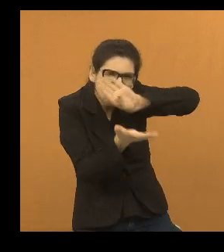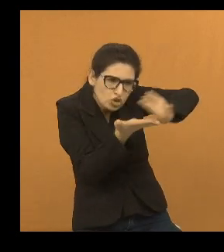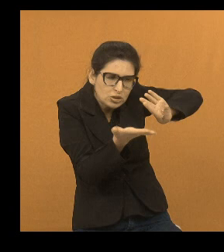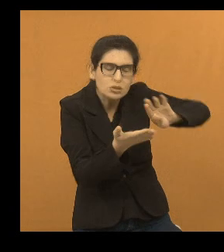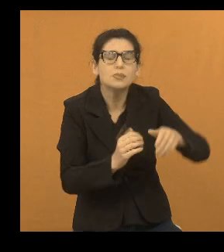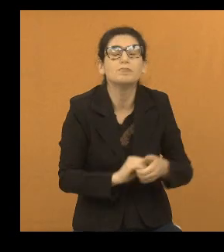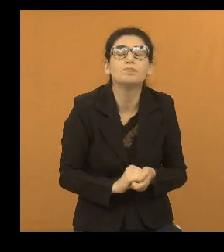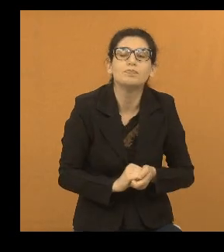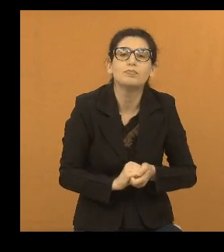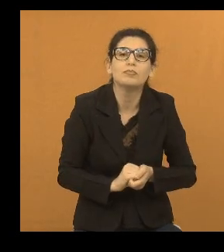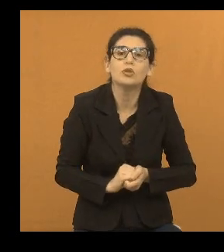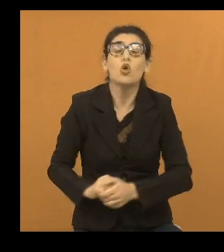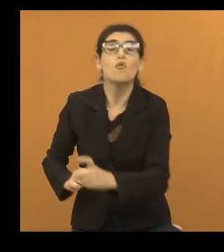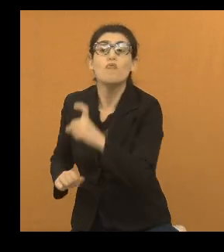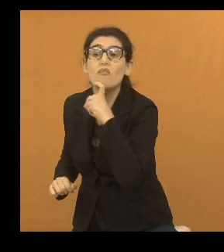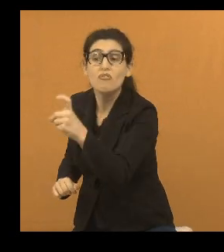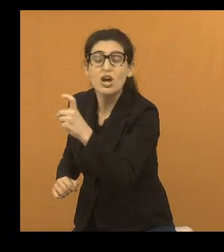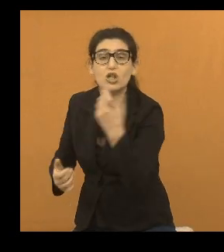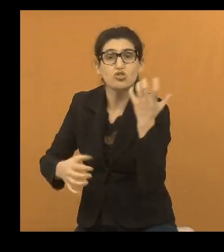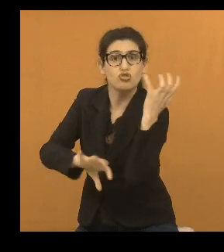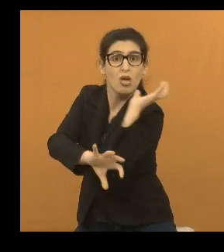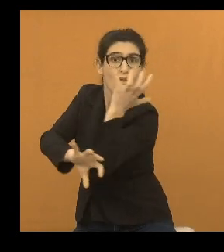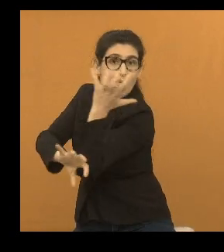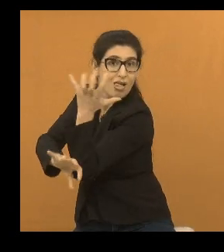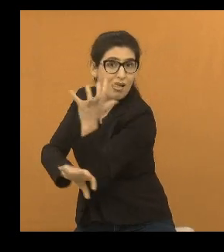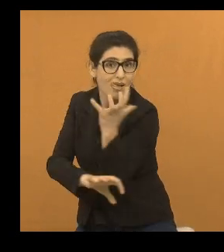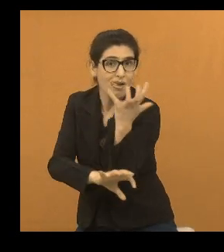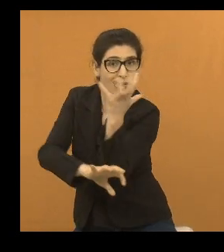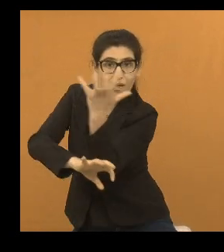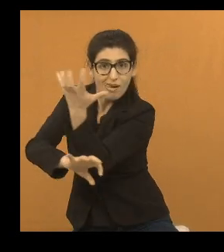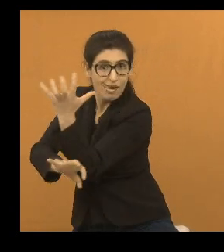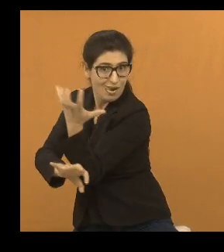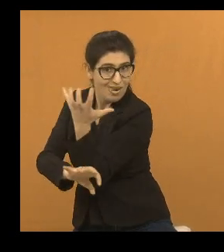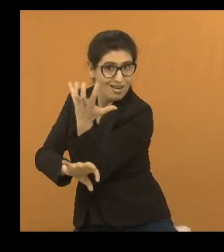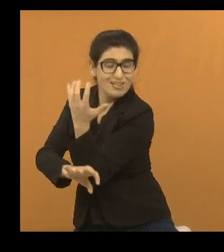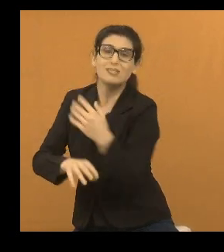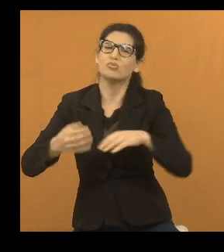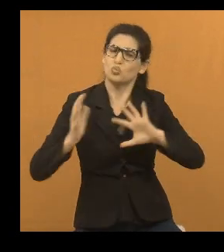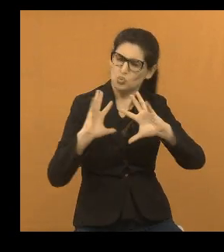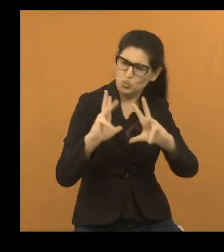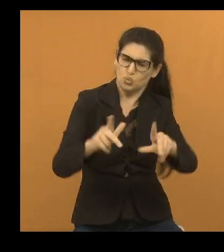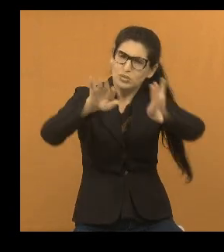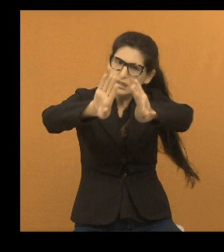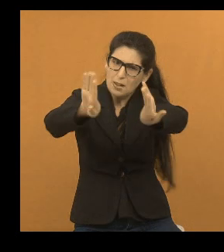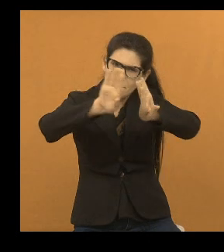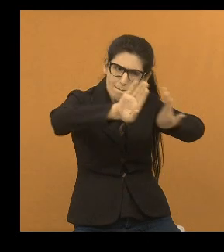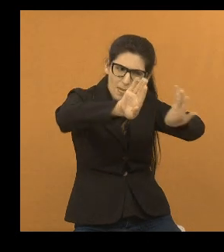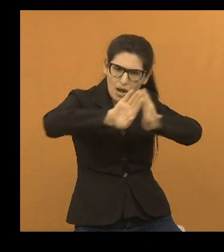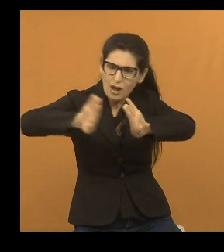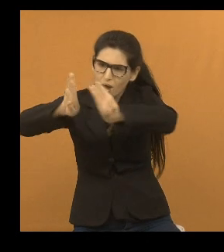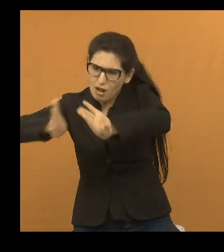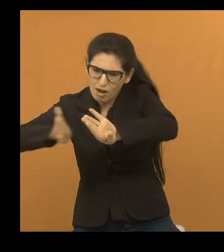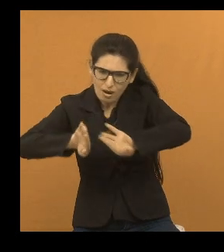macrozona de interesse ambiental, cada uma muito bem separada e delimitada. Próximo.